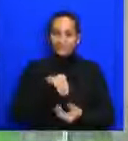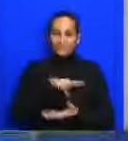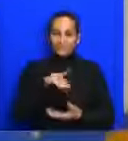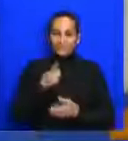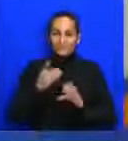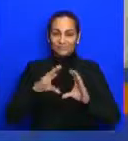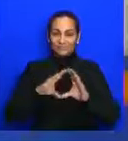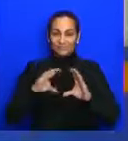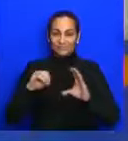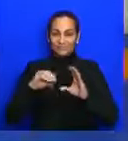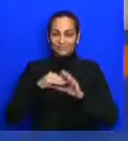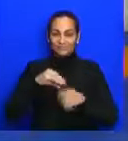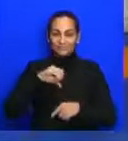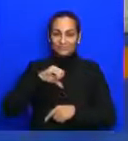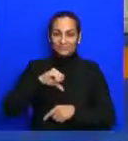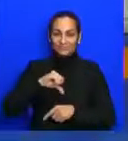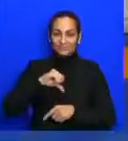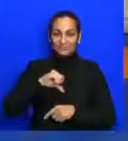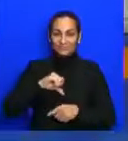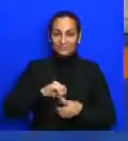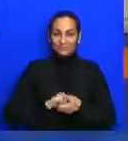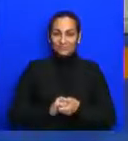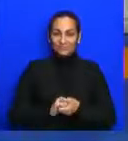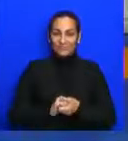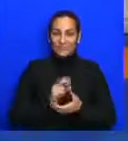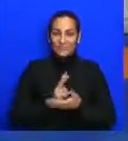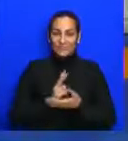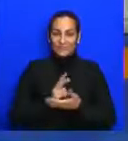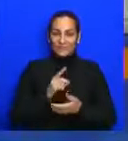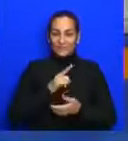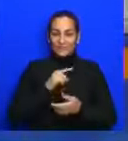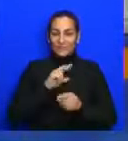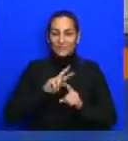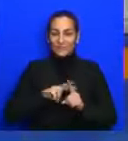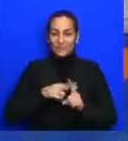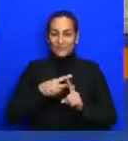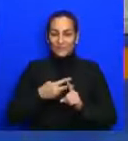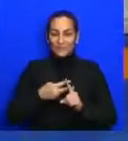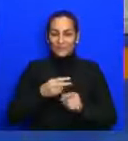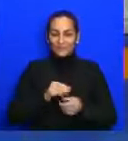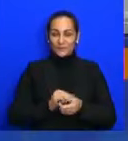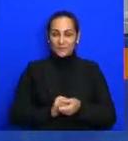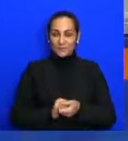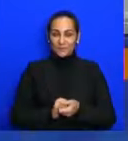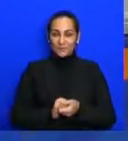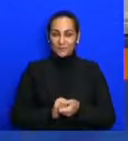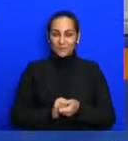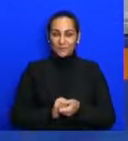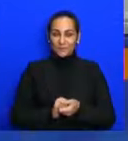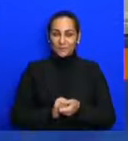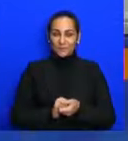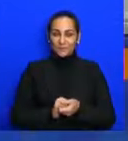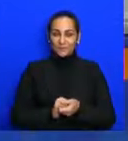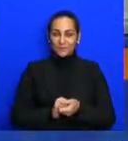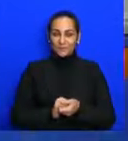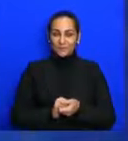embaralhando 10 bolas numeradas de 0 a 9. Na sequência tem dupla cena.